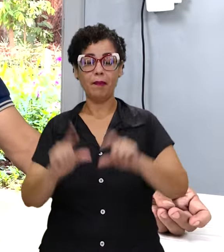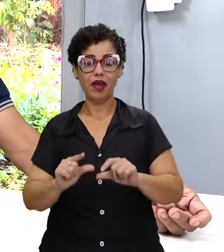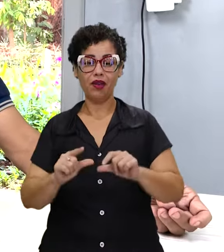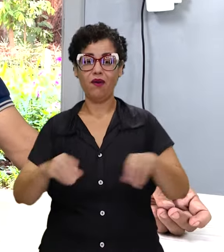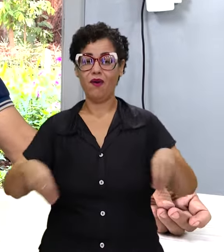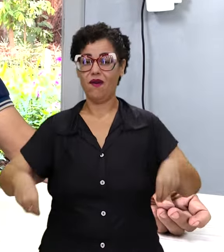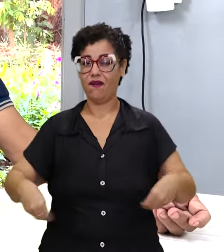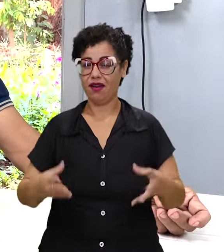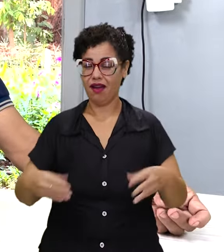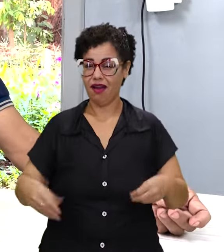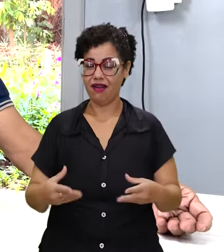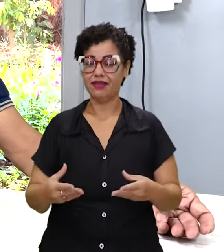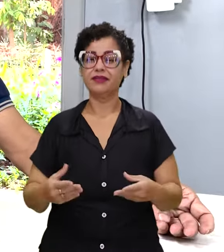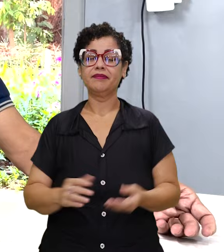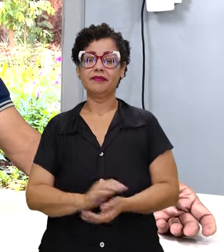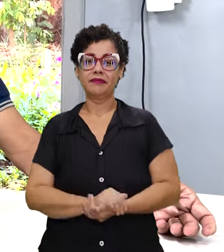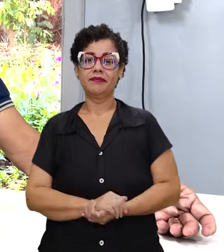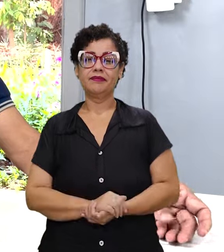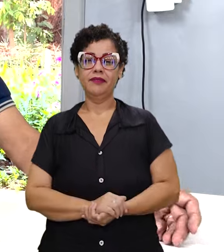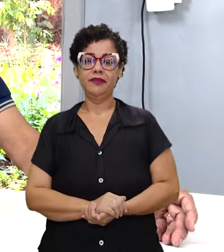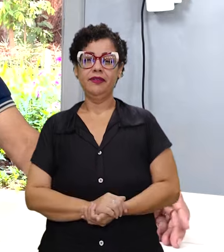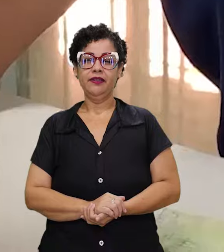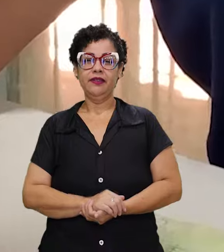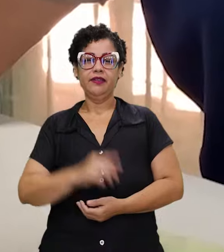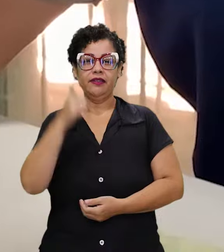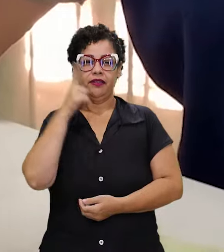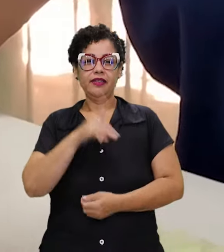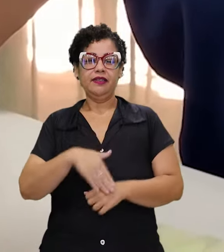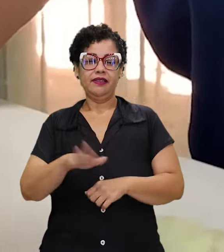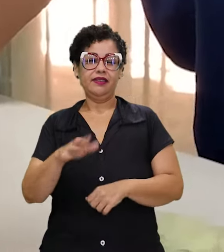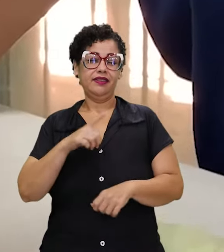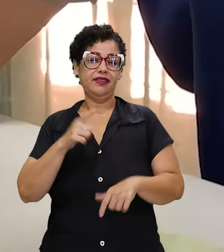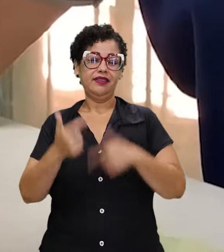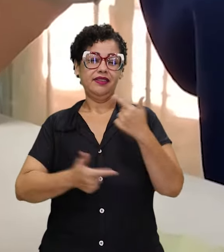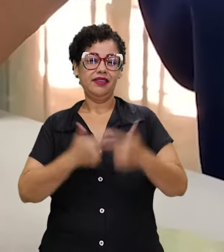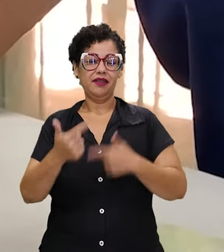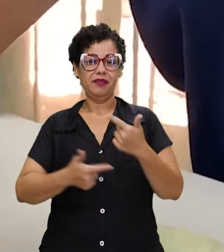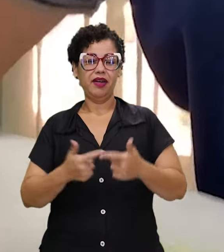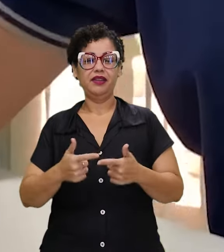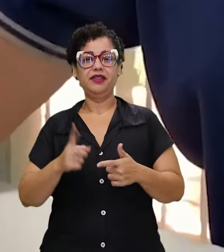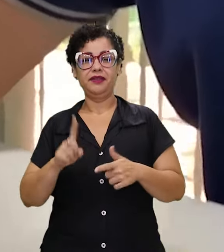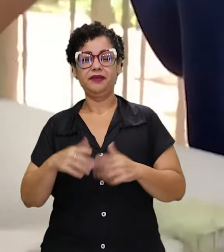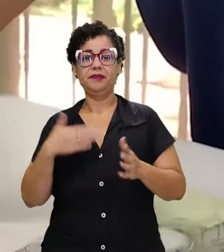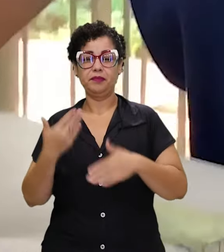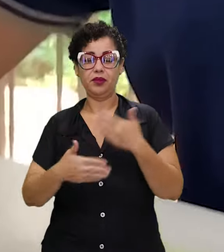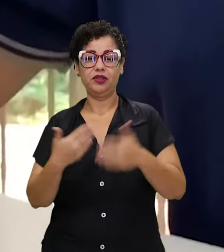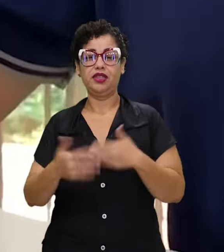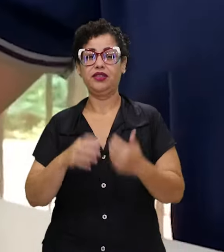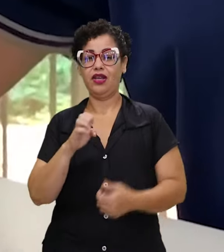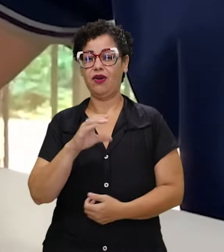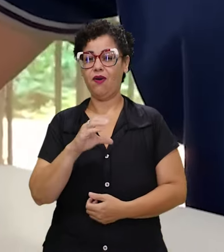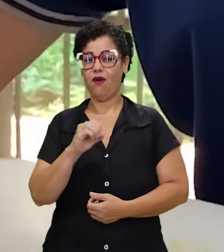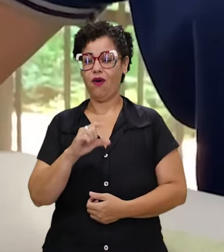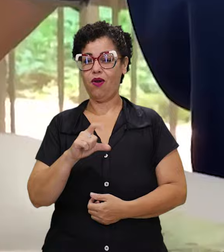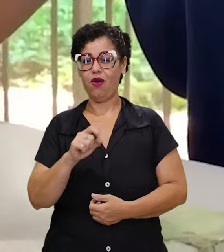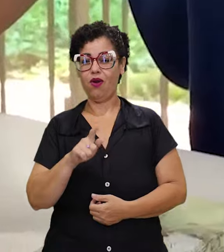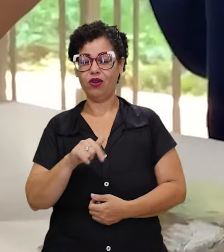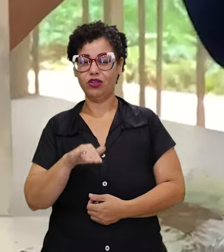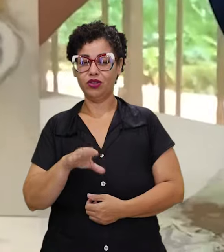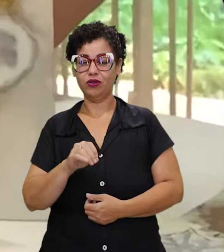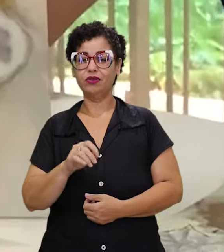custo e benefício. Como eu trabalho com processo ecológico, eu